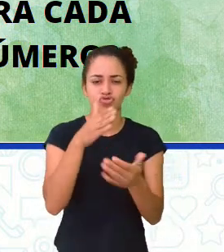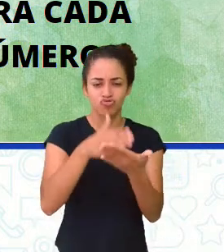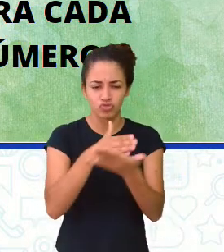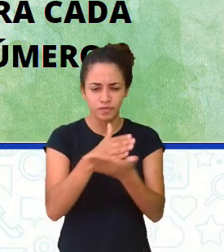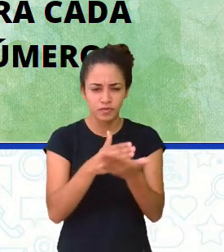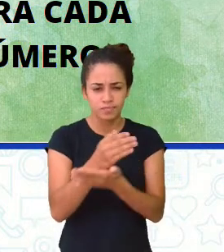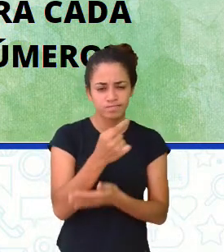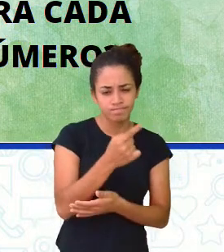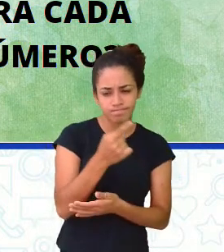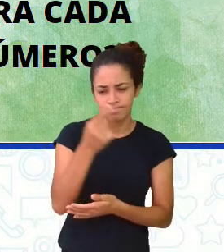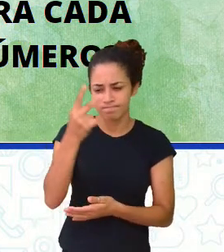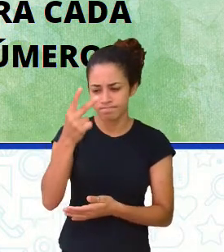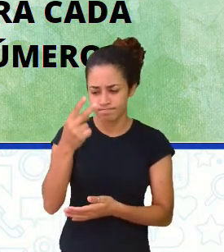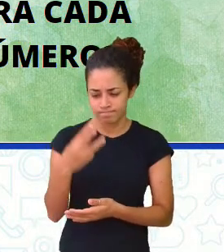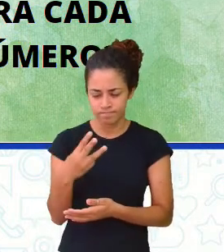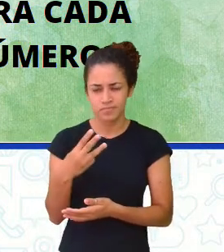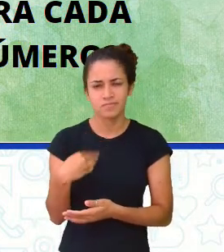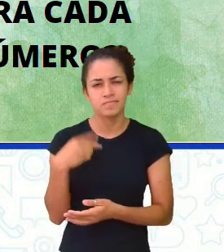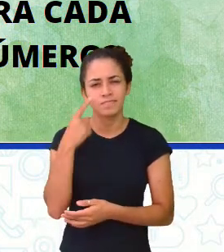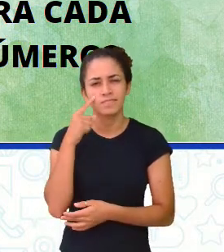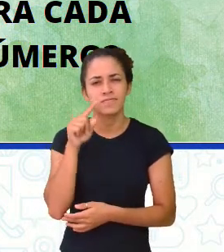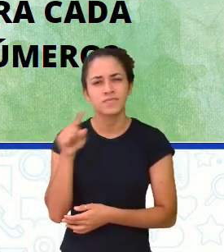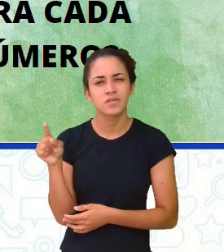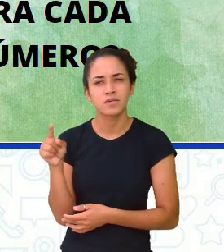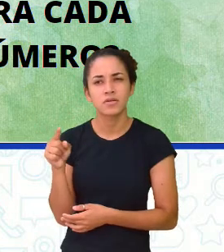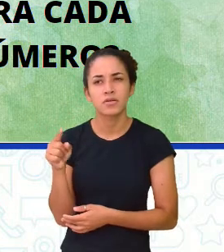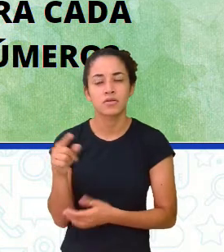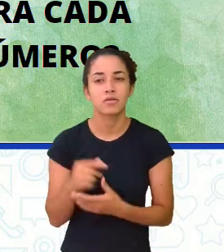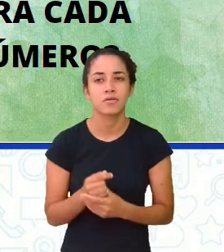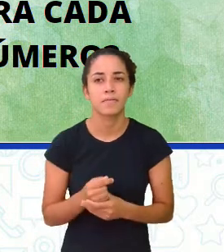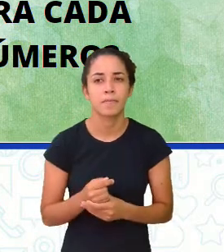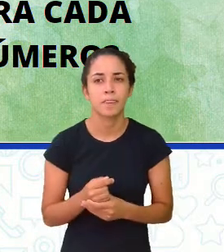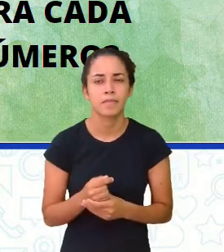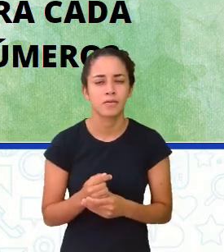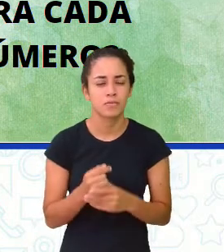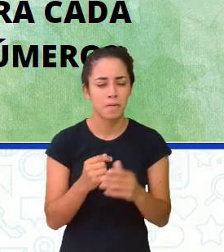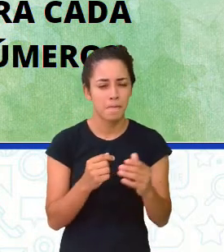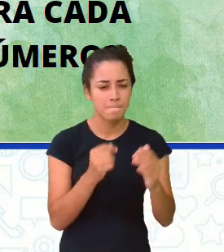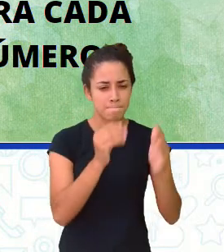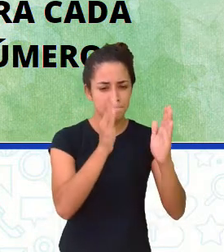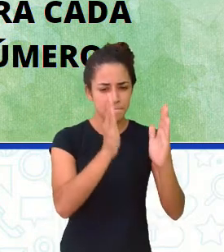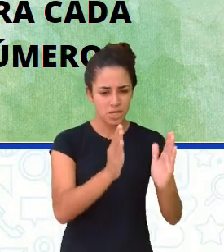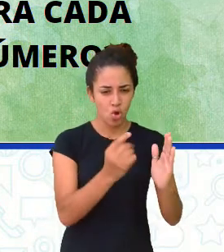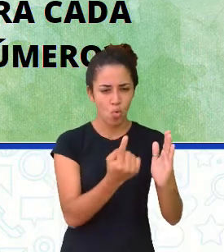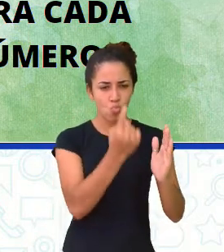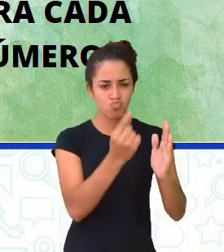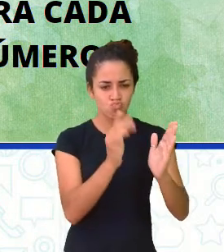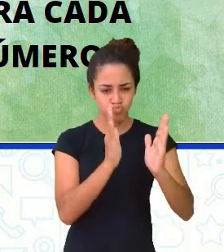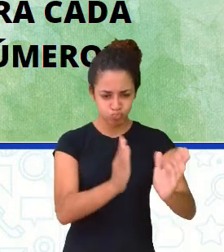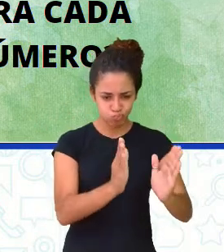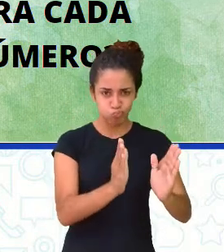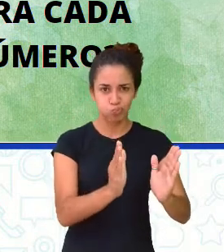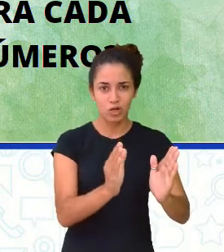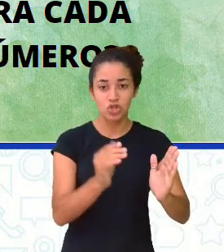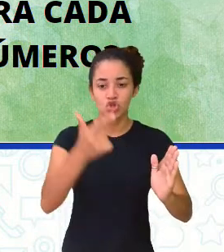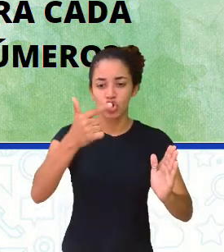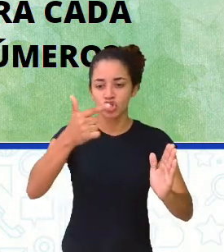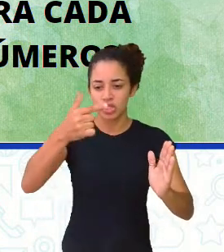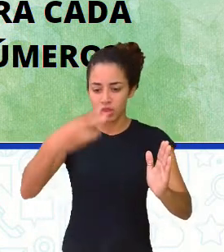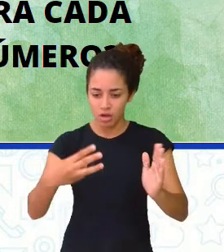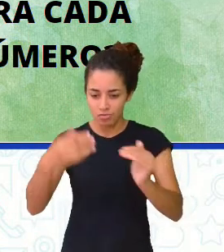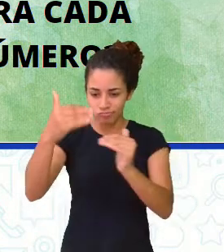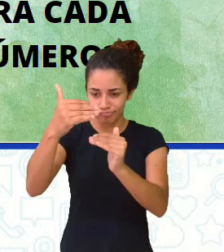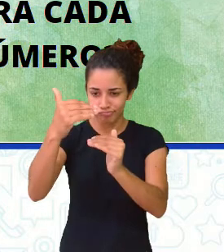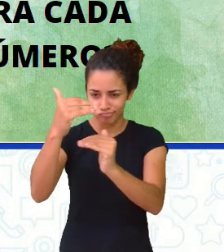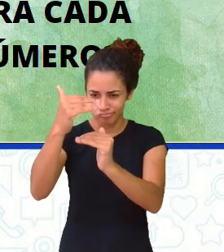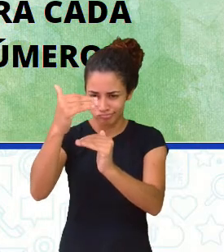partes. Agora, se vocês derem uma olhadinha, não está tão equivalente não, né? O número 1 está bem maior do que o número